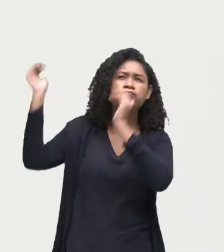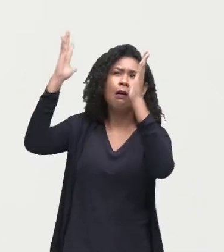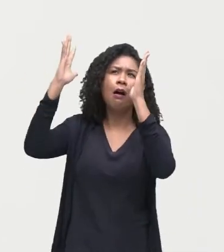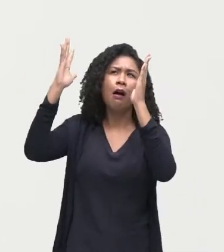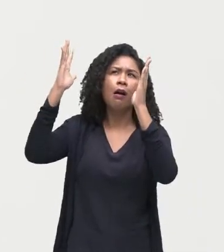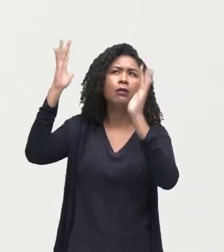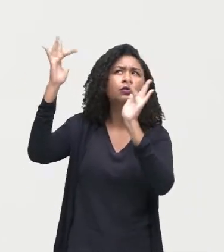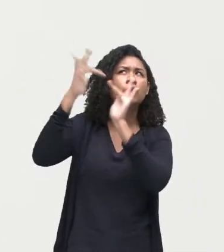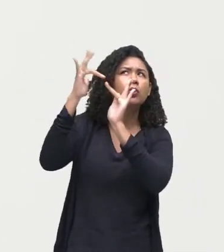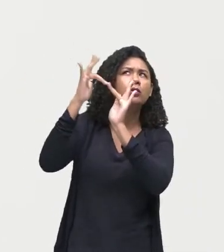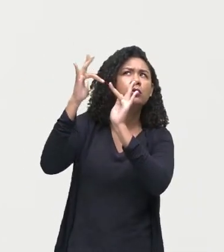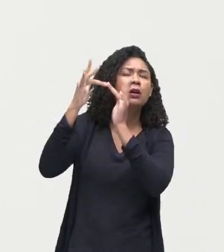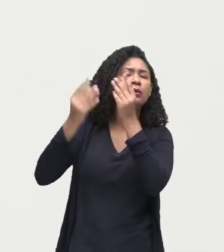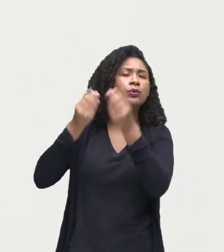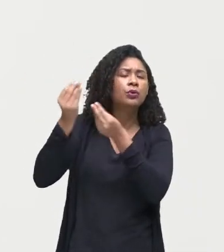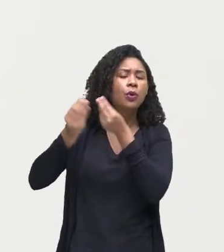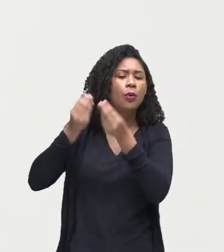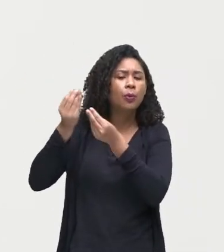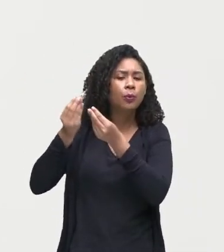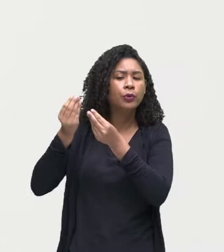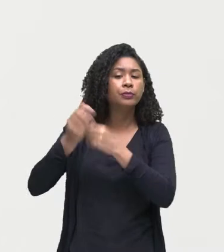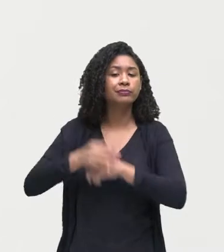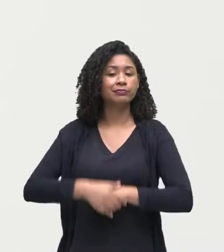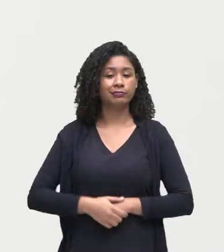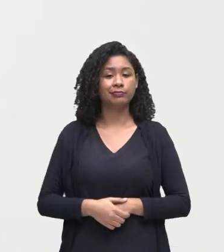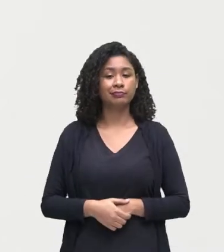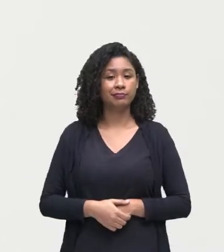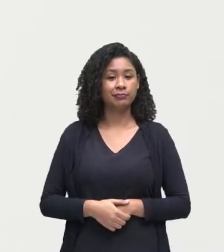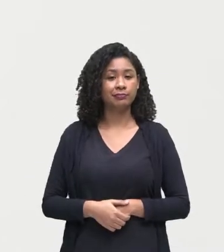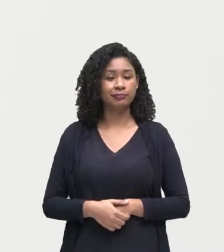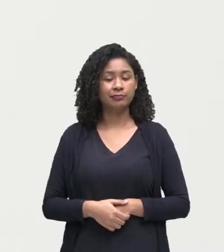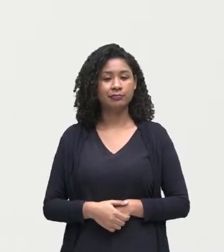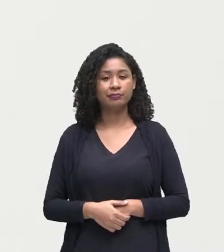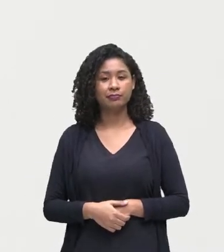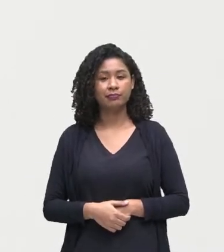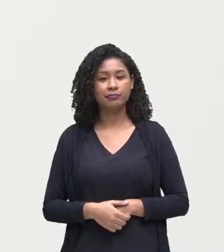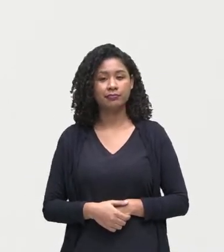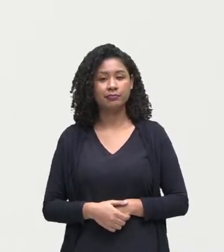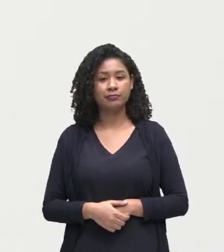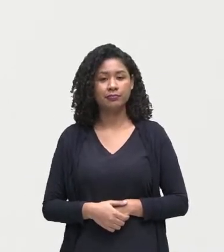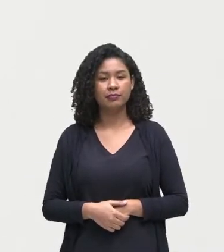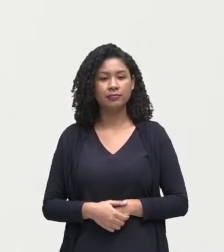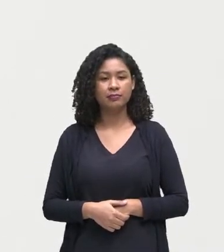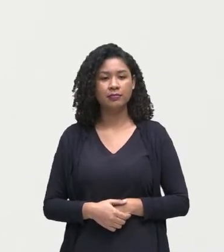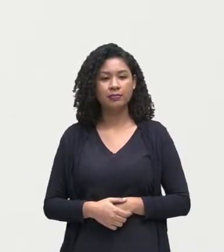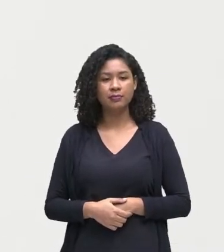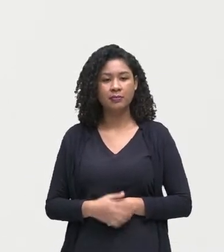certa forma, ele me convida a ir além do meu eu,